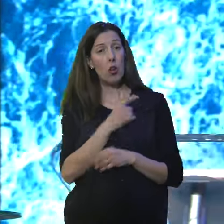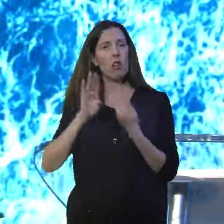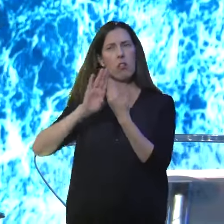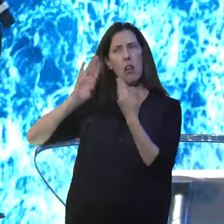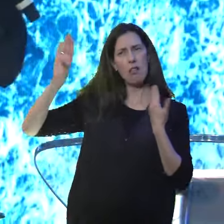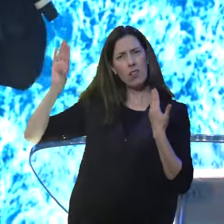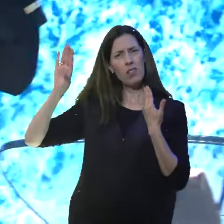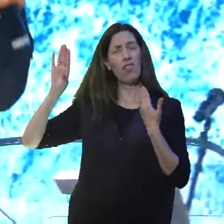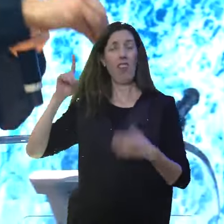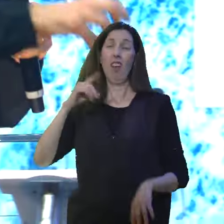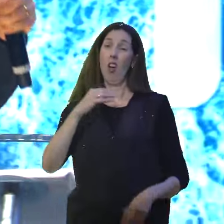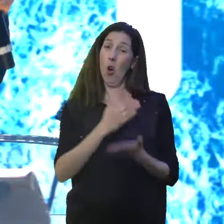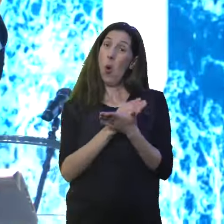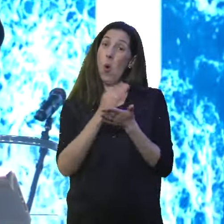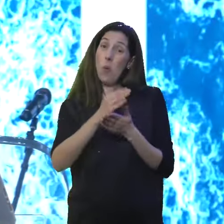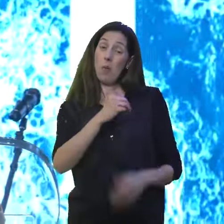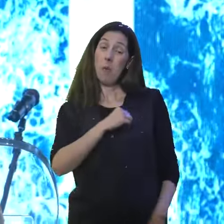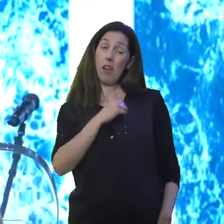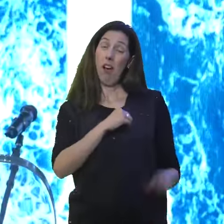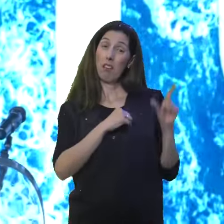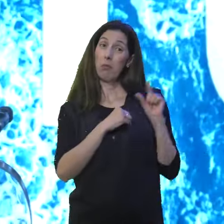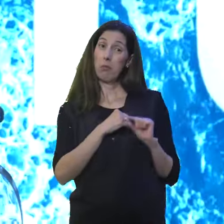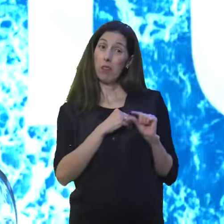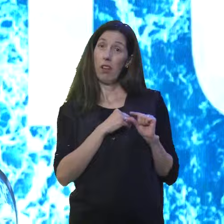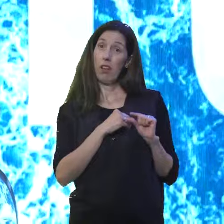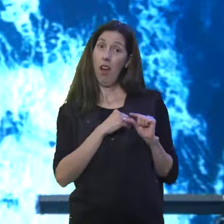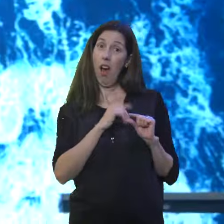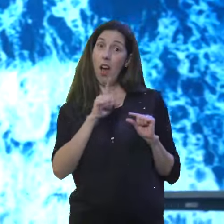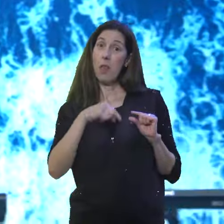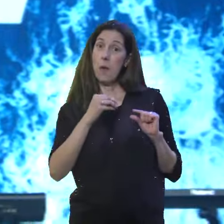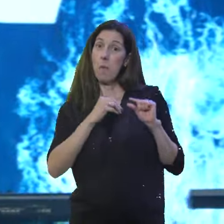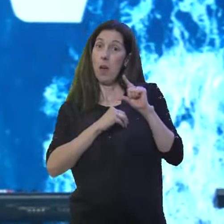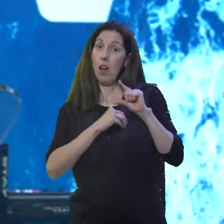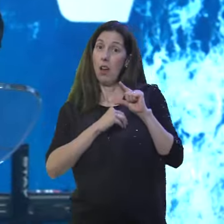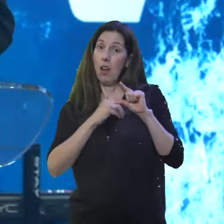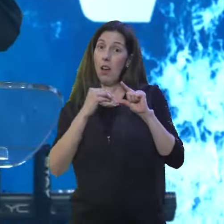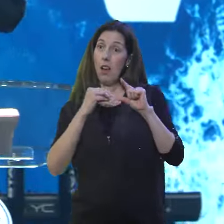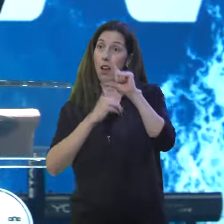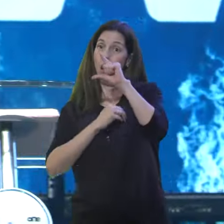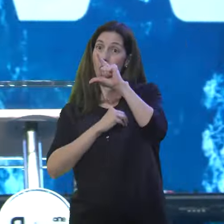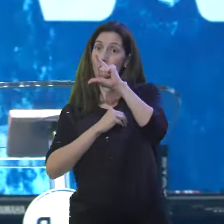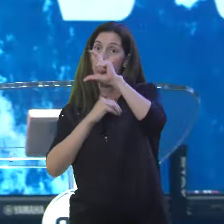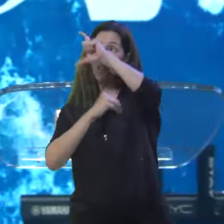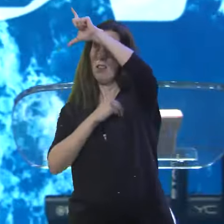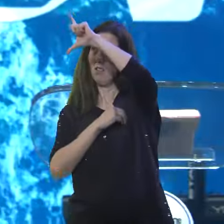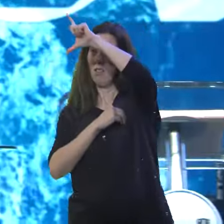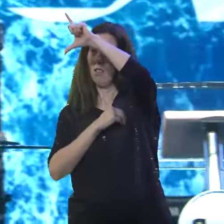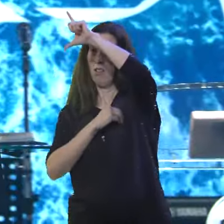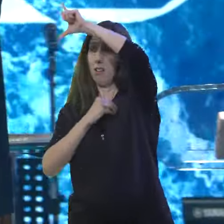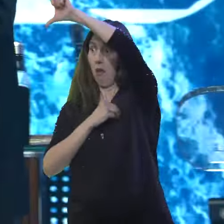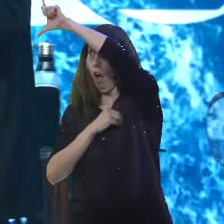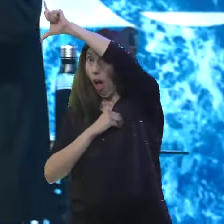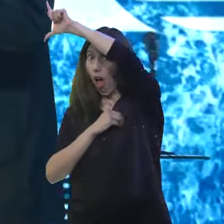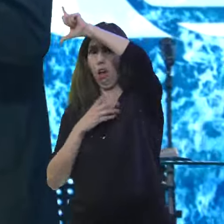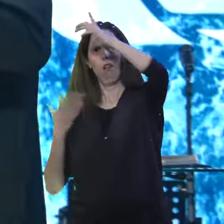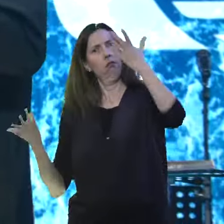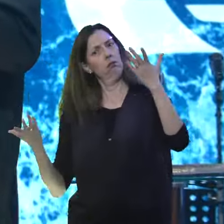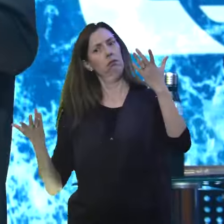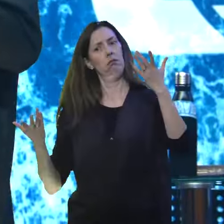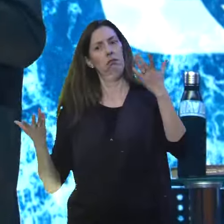com pecados pequenos, que vão aumentando, aumentando, aumentando, até virar um pecadão mesmo.